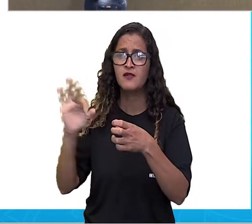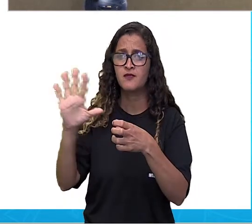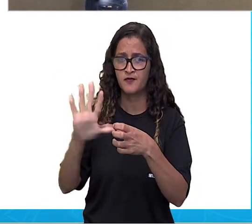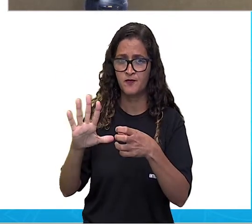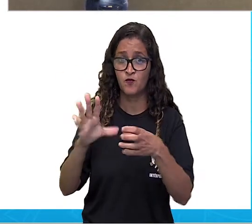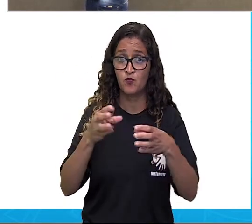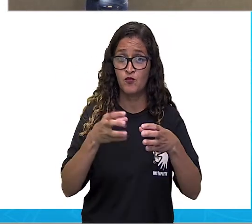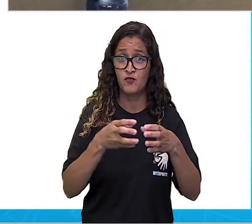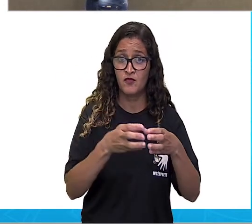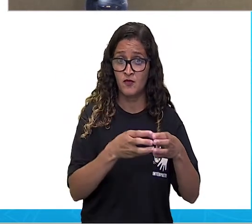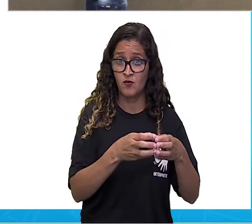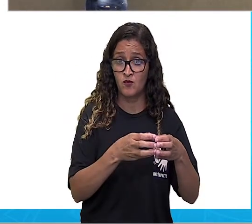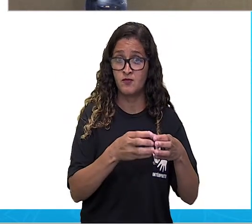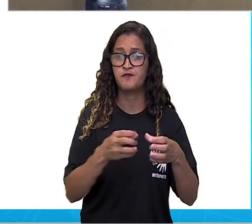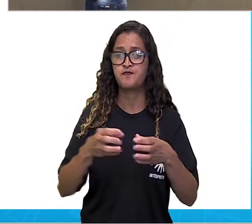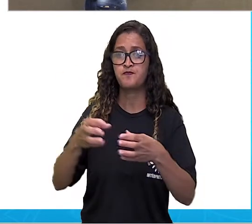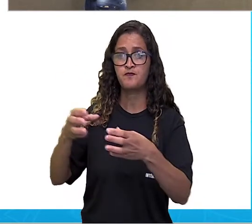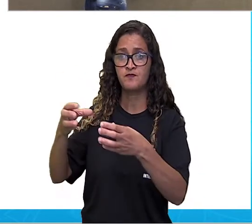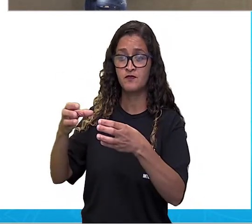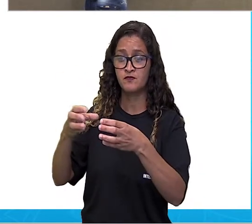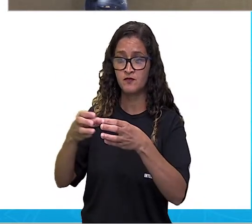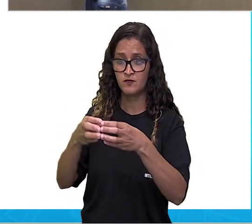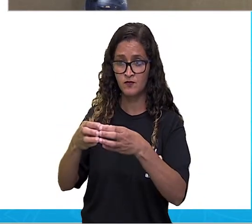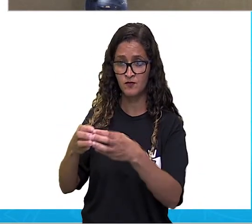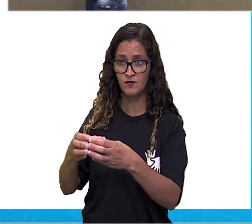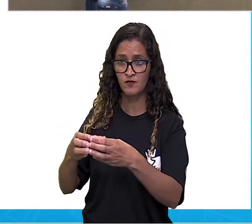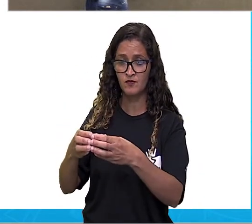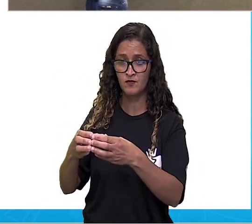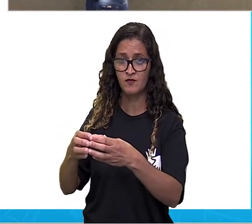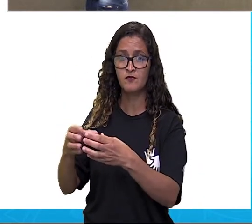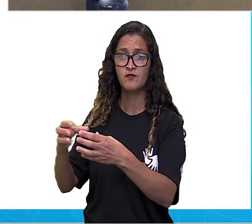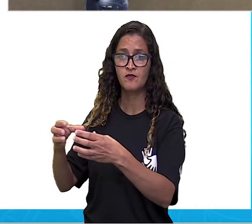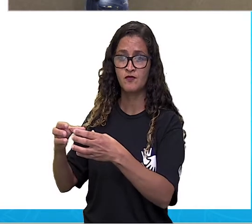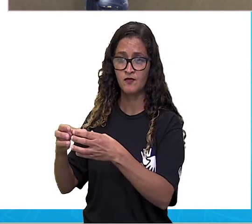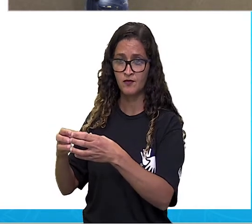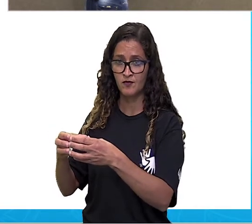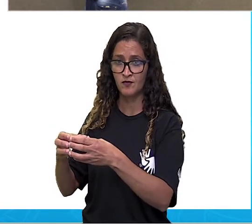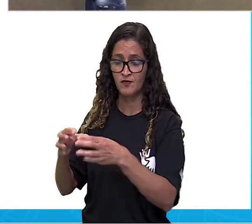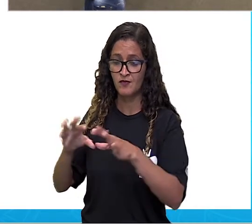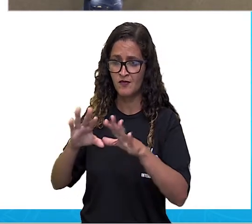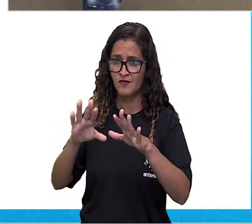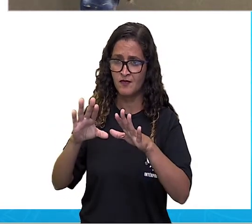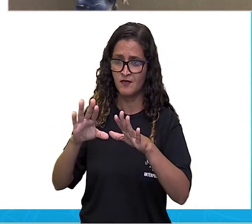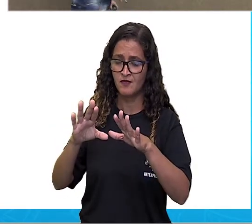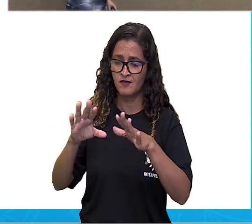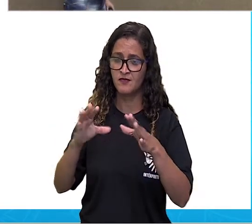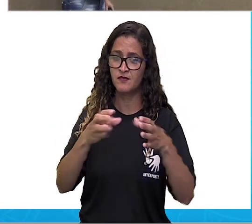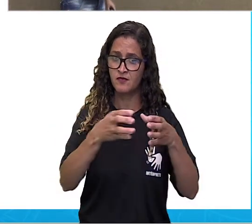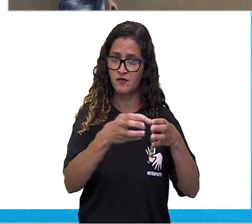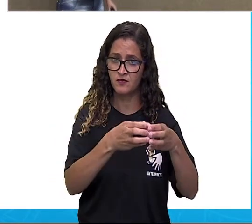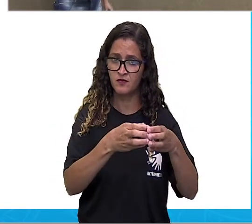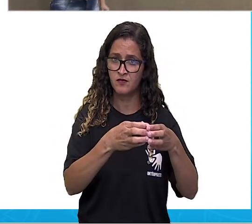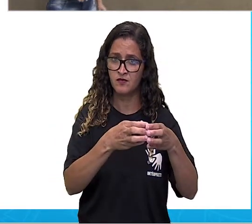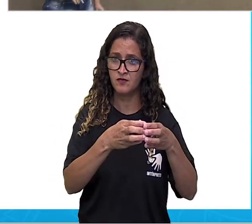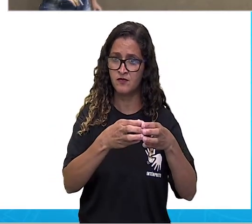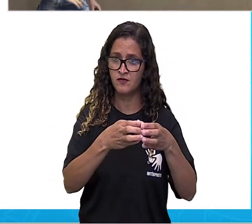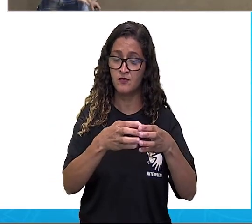Aqui ele fez outro grupo e aqui ele fez outro